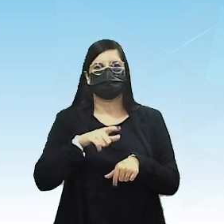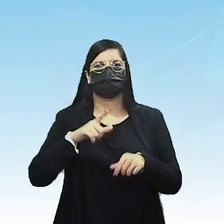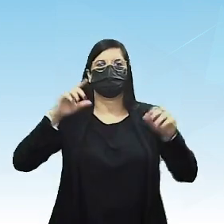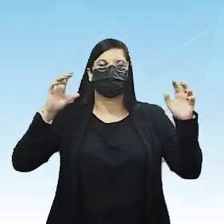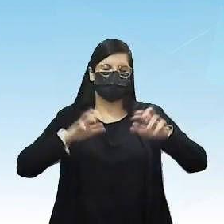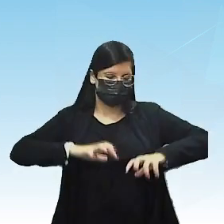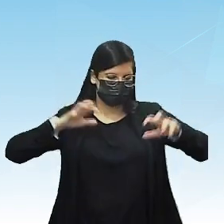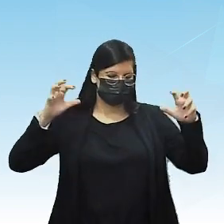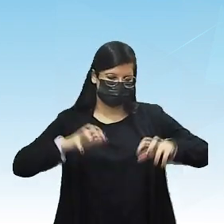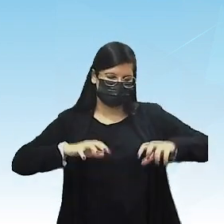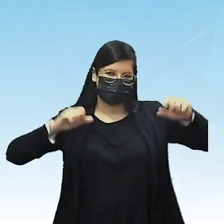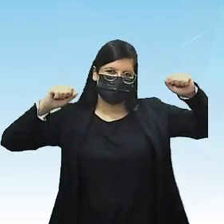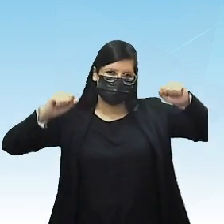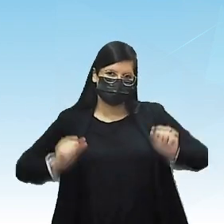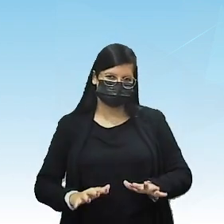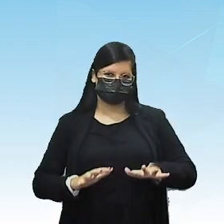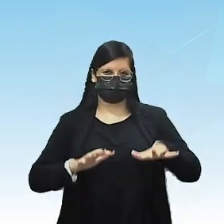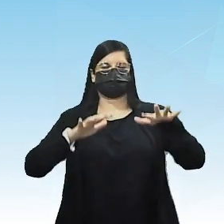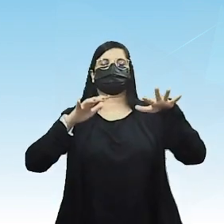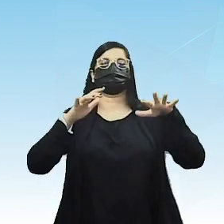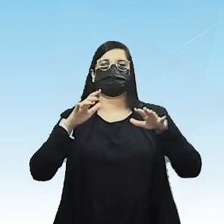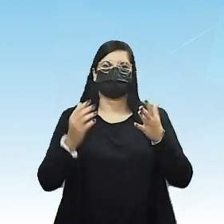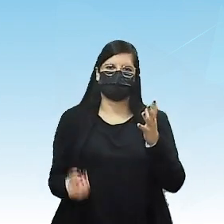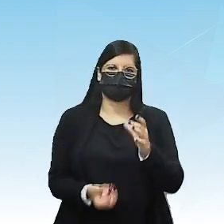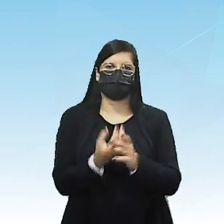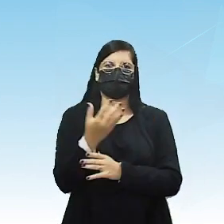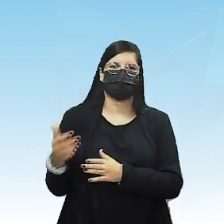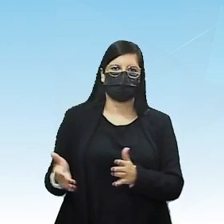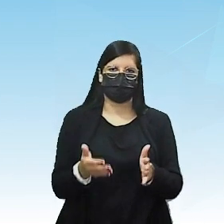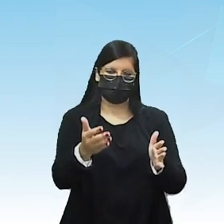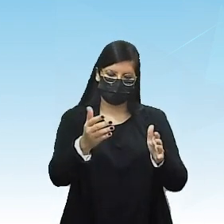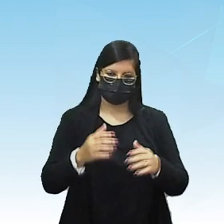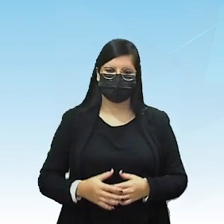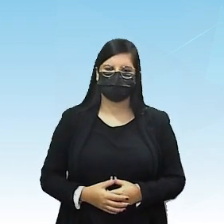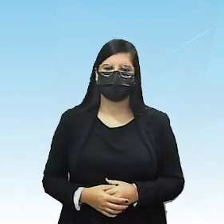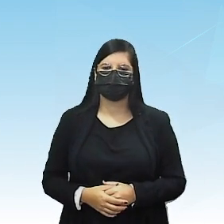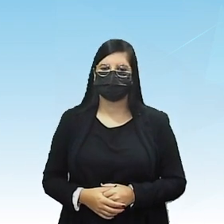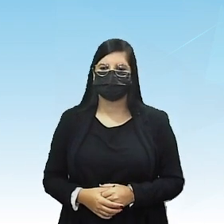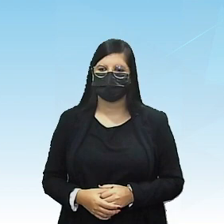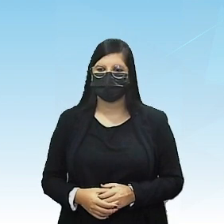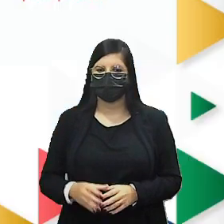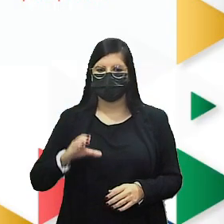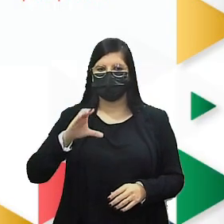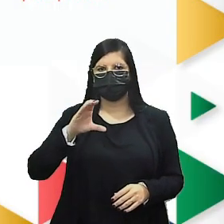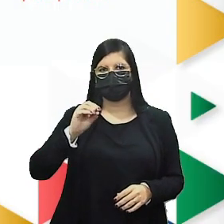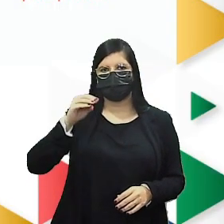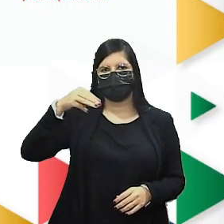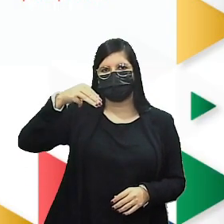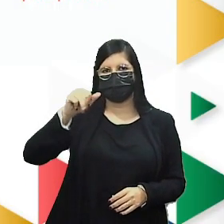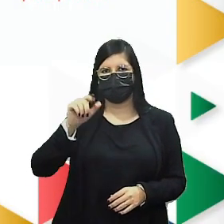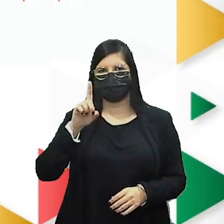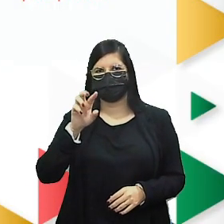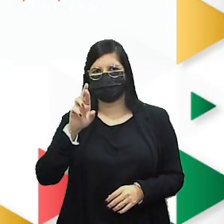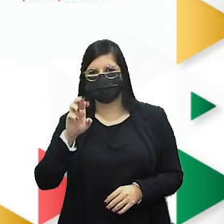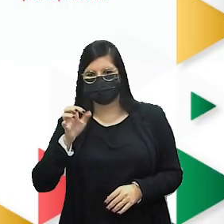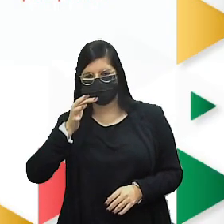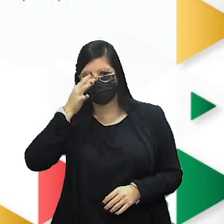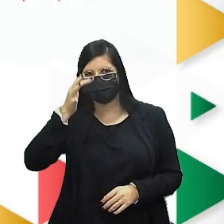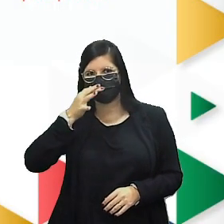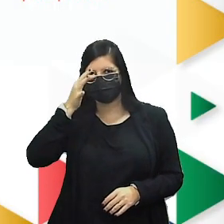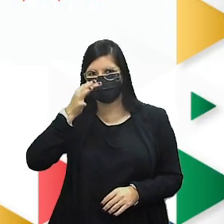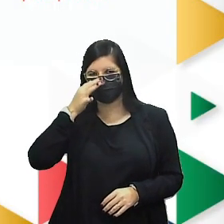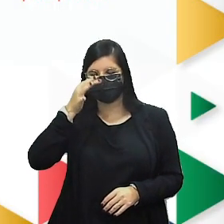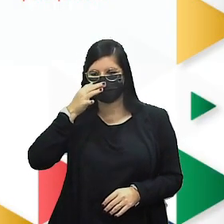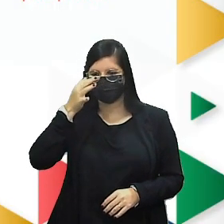essa enorme enchente, né, aí daí nasceu o rio Paranaguá. Comadre Florzinha, né, que tem gente que fala